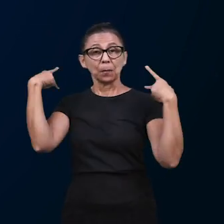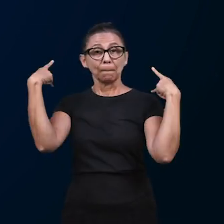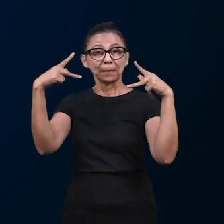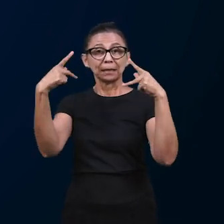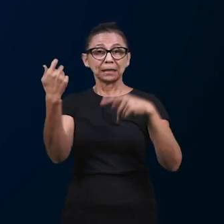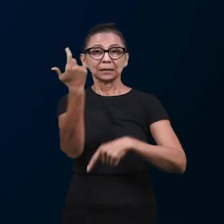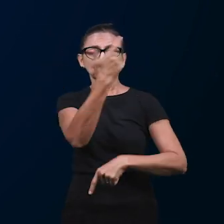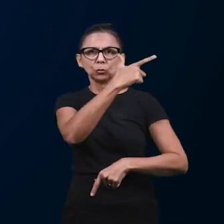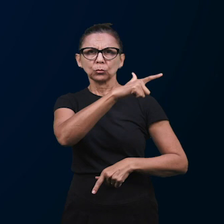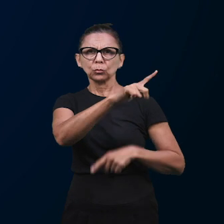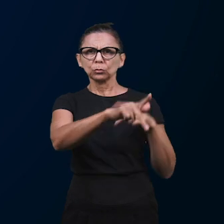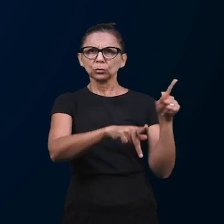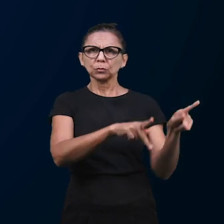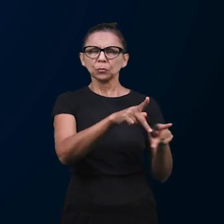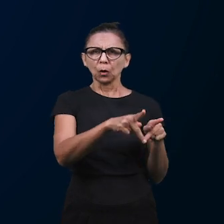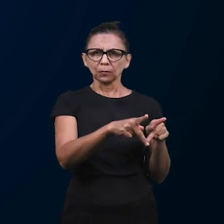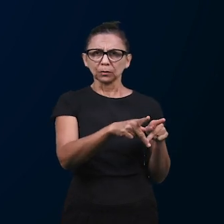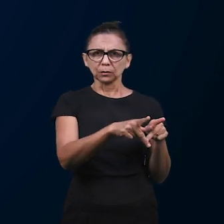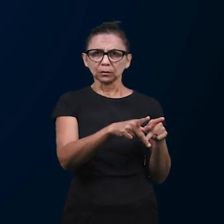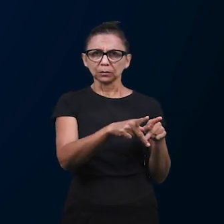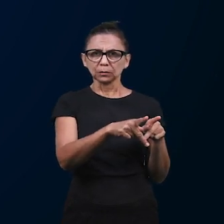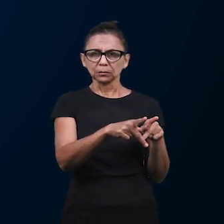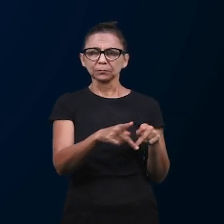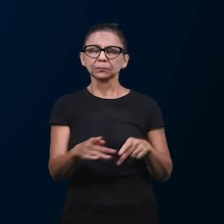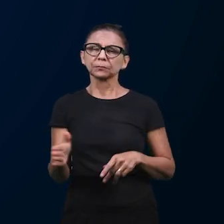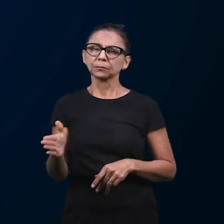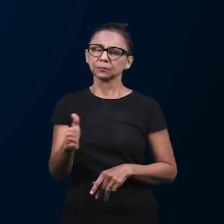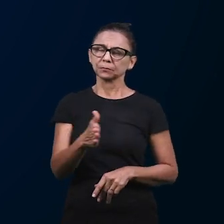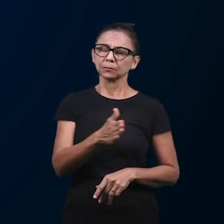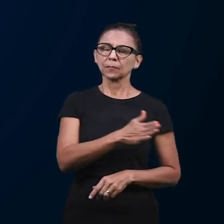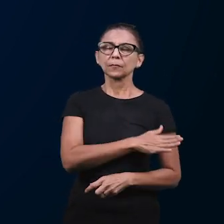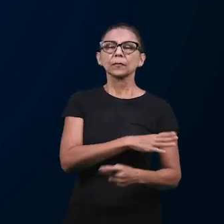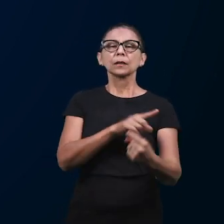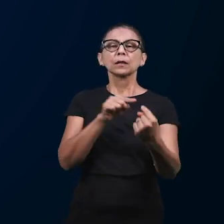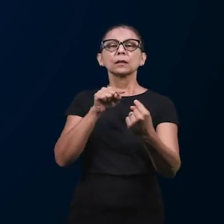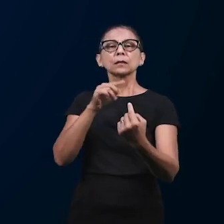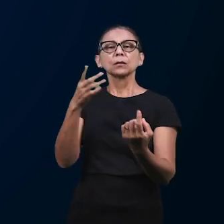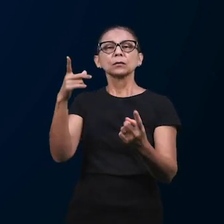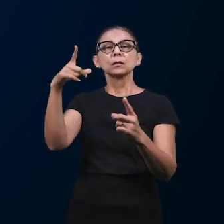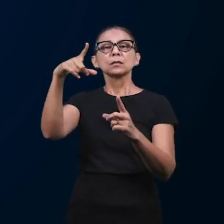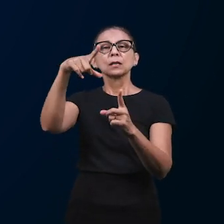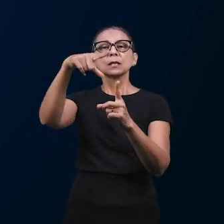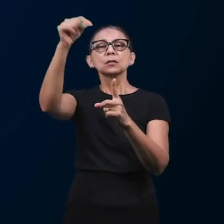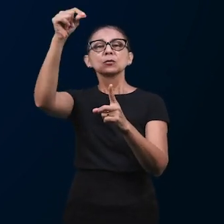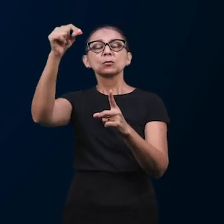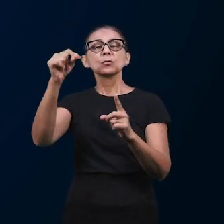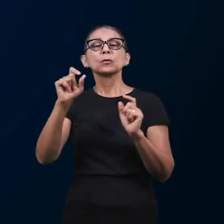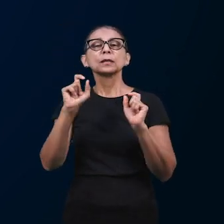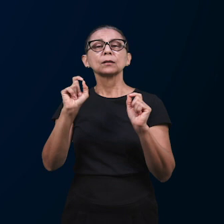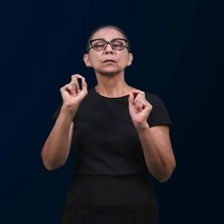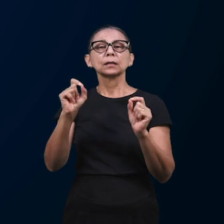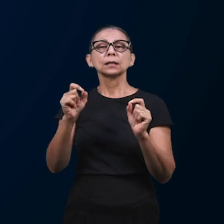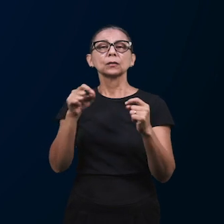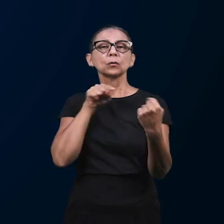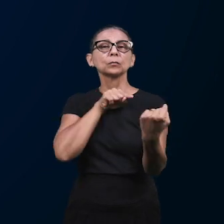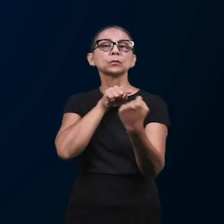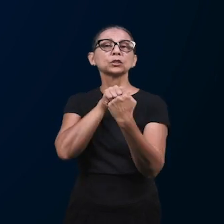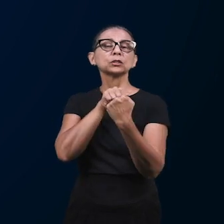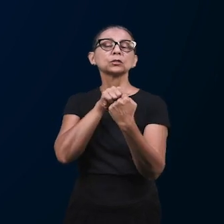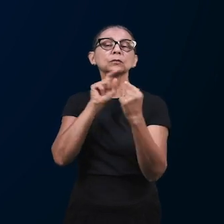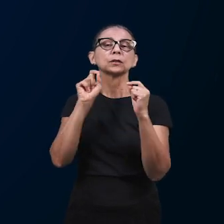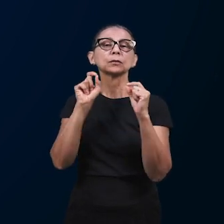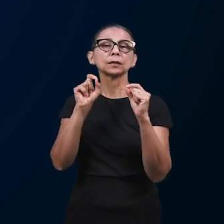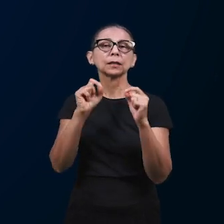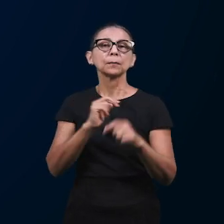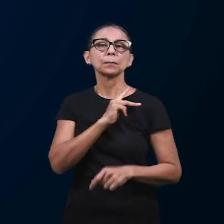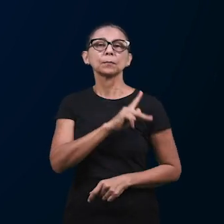os gentios. Então, um dos propósitos da nossa eleição é anunciar este Evangelho. Paulo deixa isso